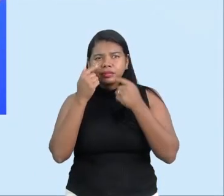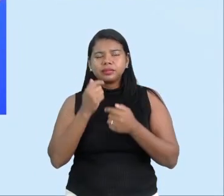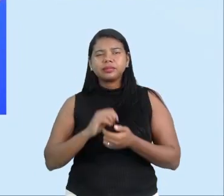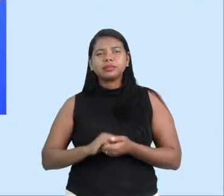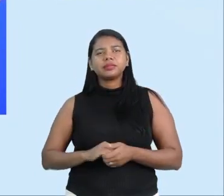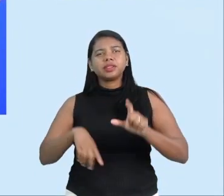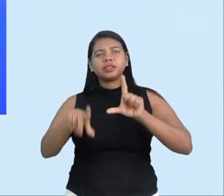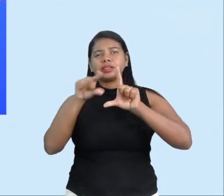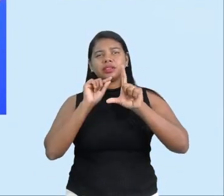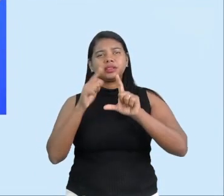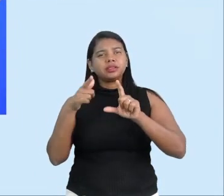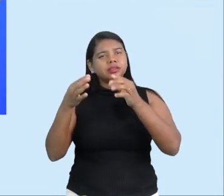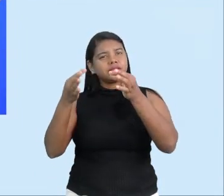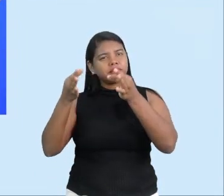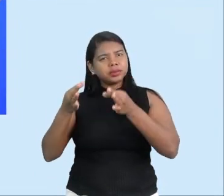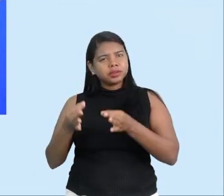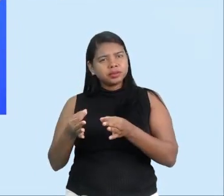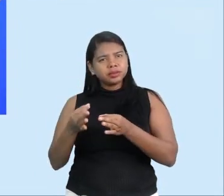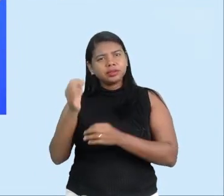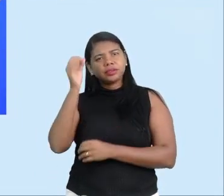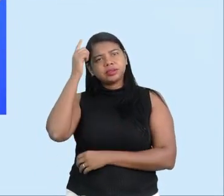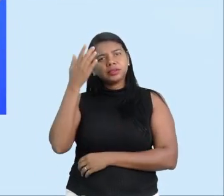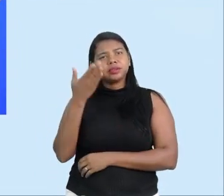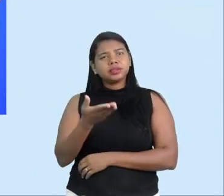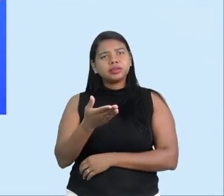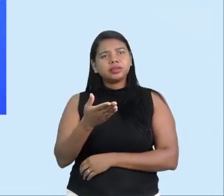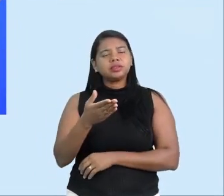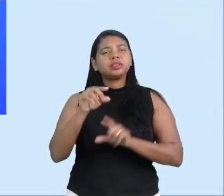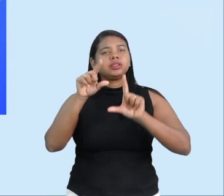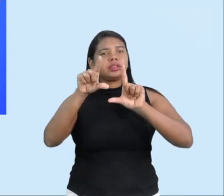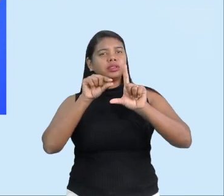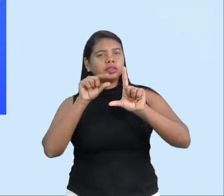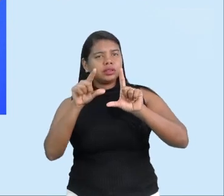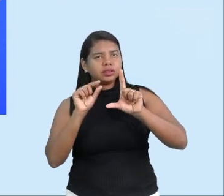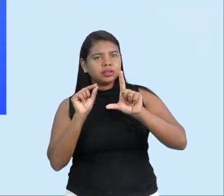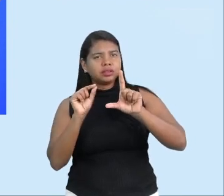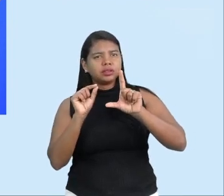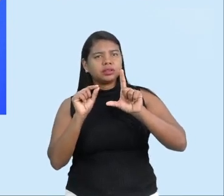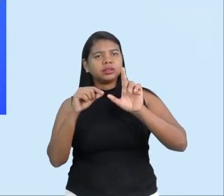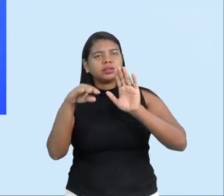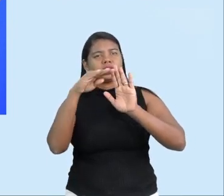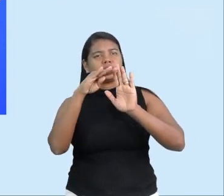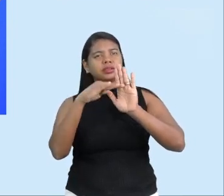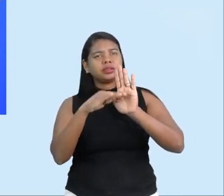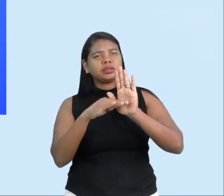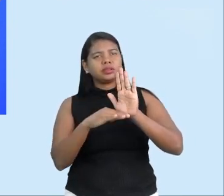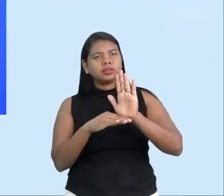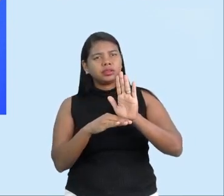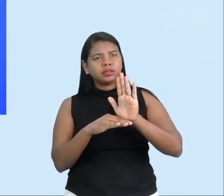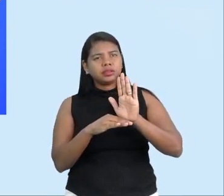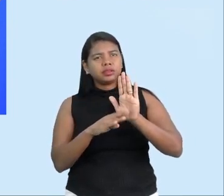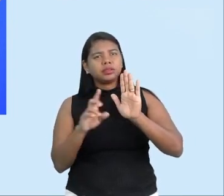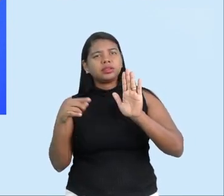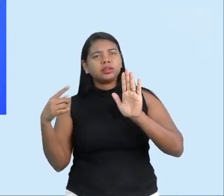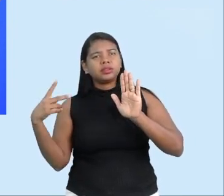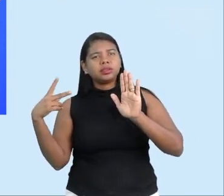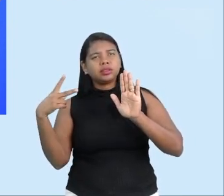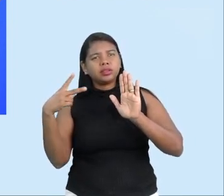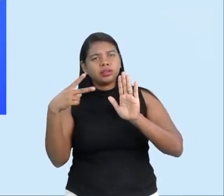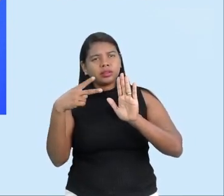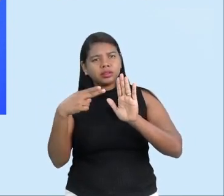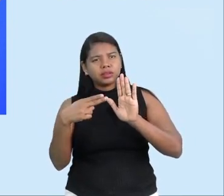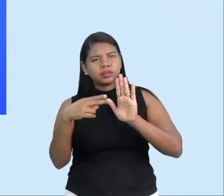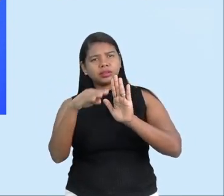perfeita. Então o ideal é que você selecione sobrando as arestas, a gente vai aparar as arestas e depois a gente vai cortar, subtraindo a